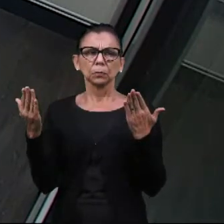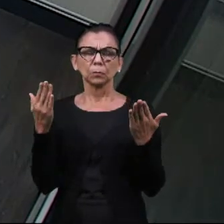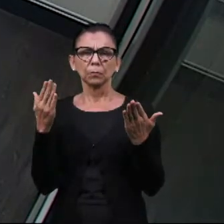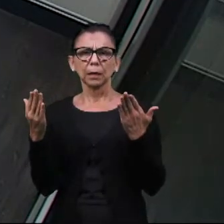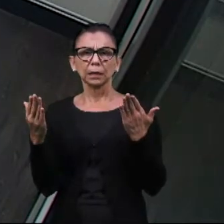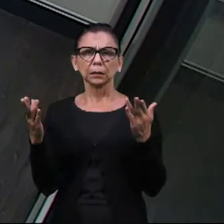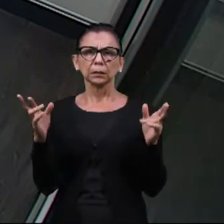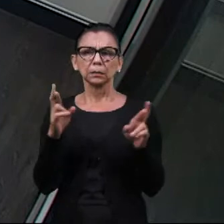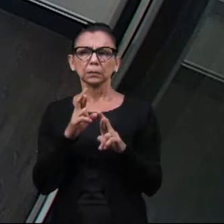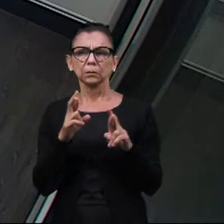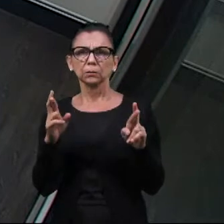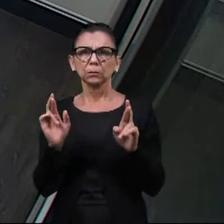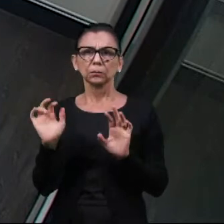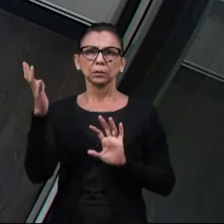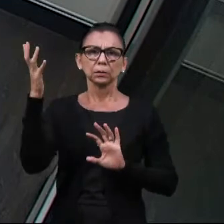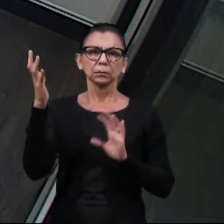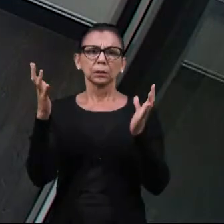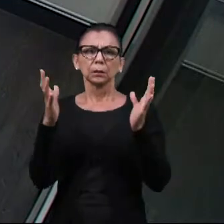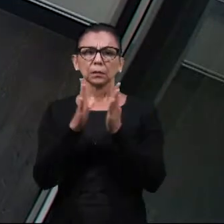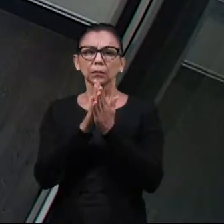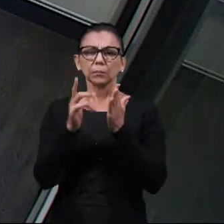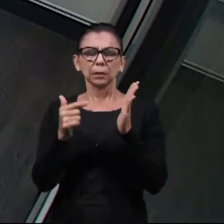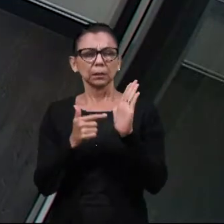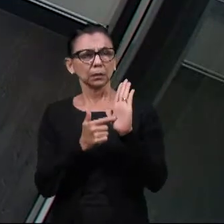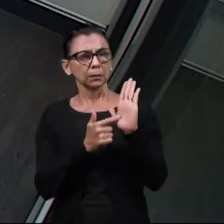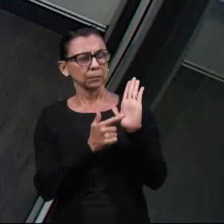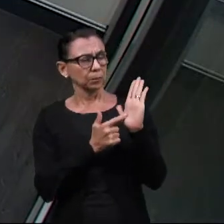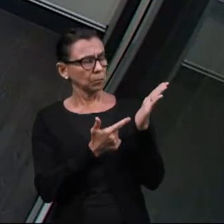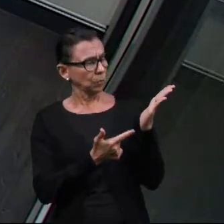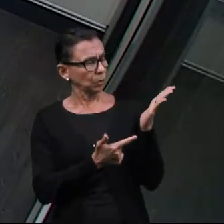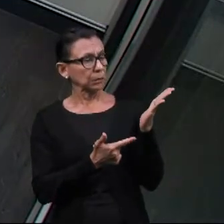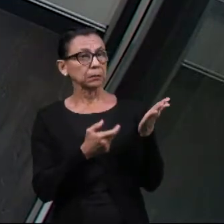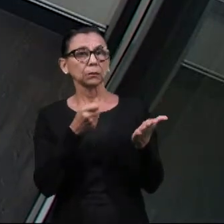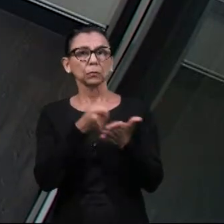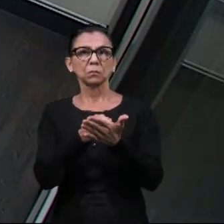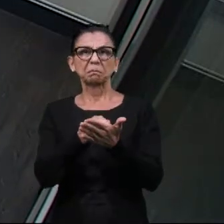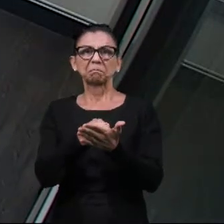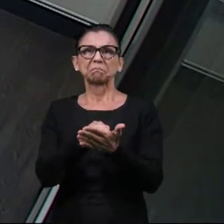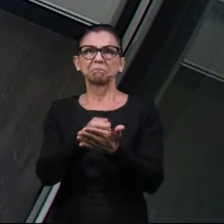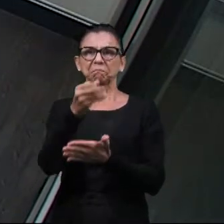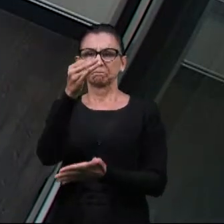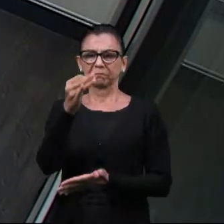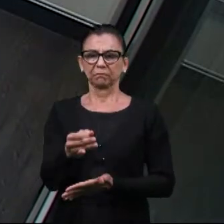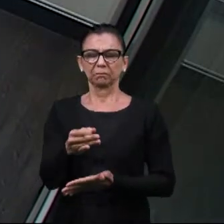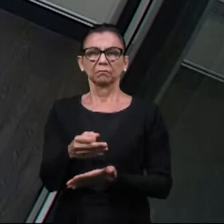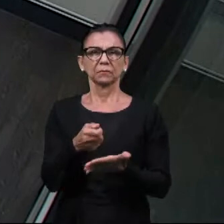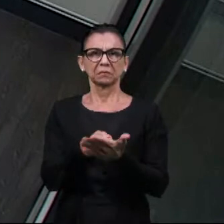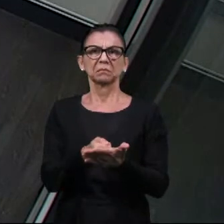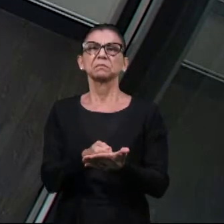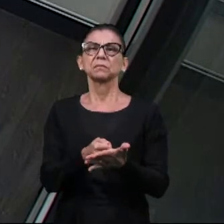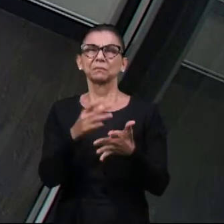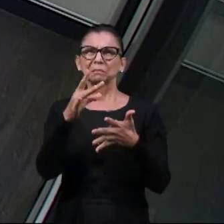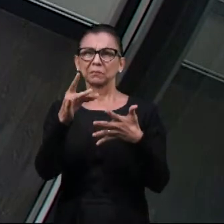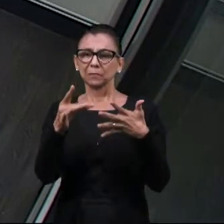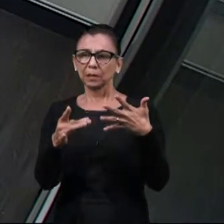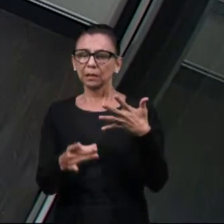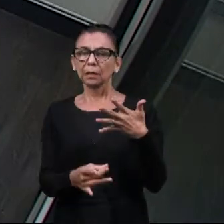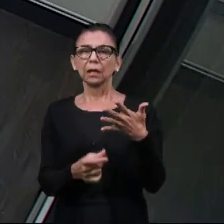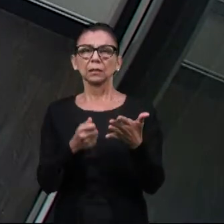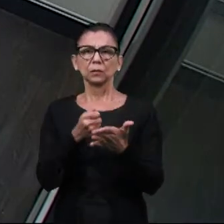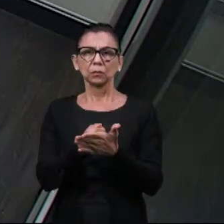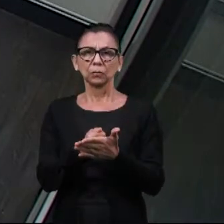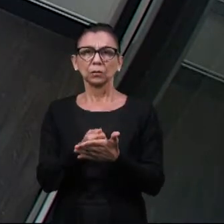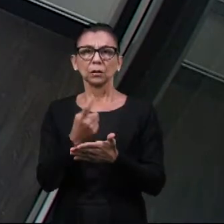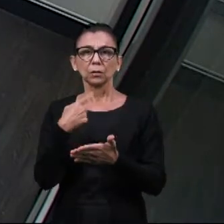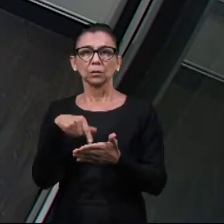dentro da palavra e vemos que estão se cumprindo fielmente, com detalhes. Então, em cada seminário